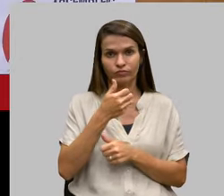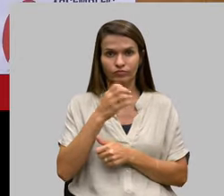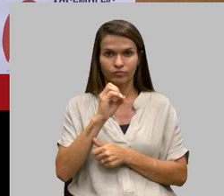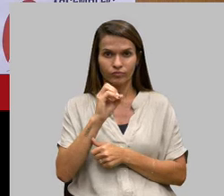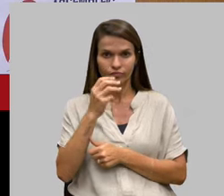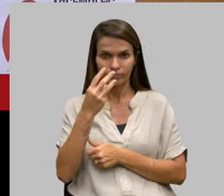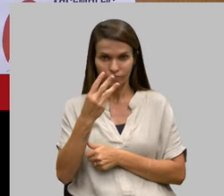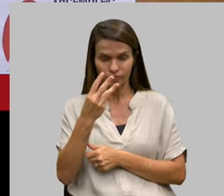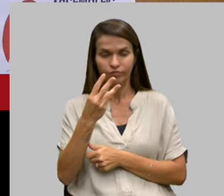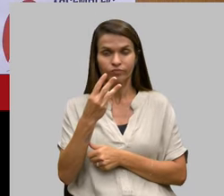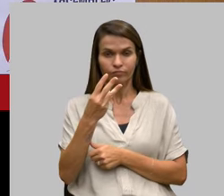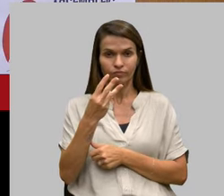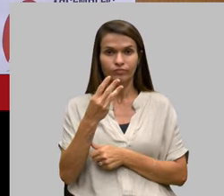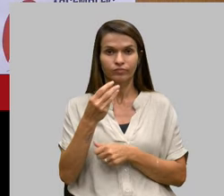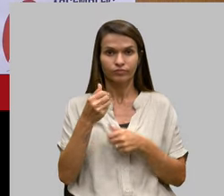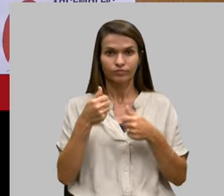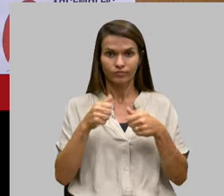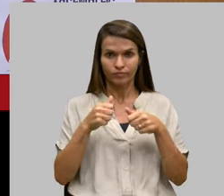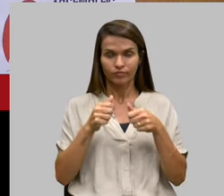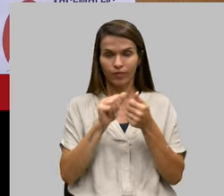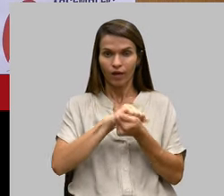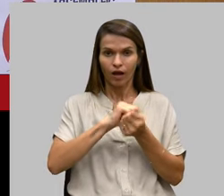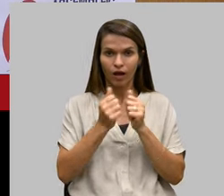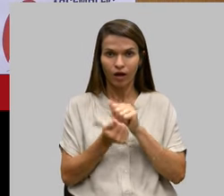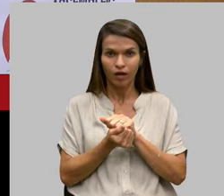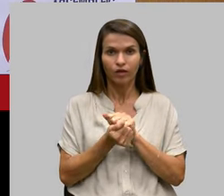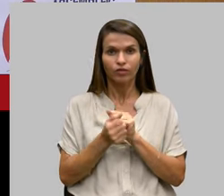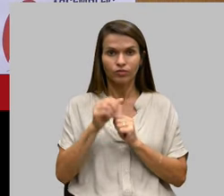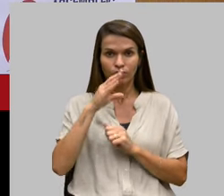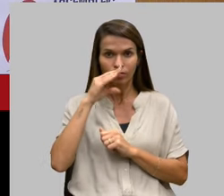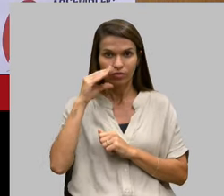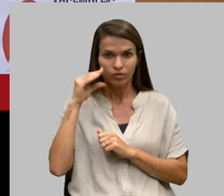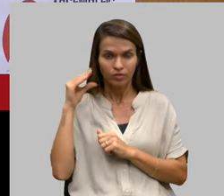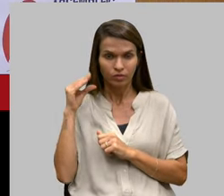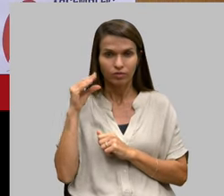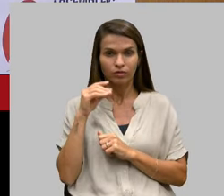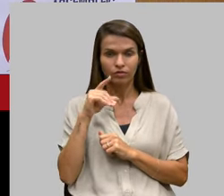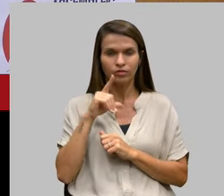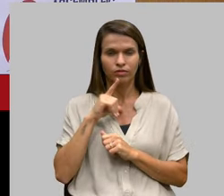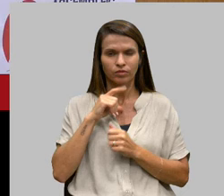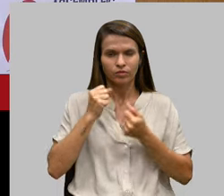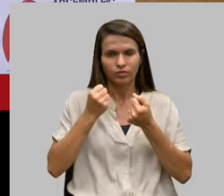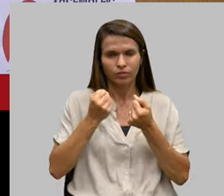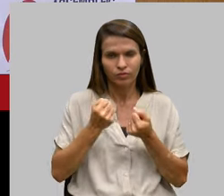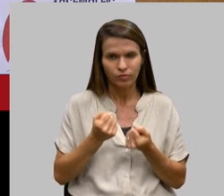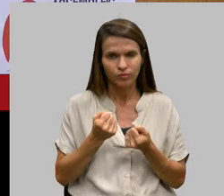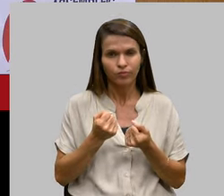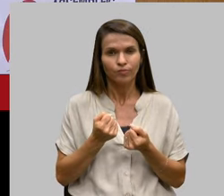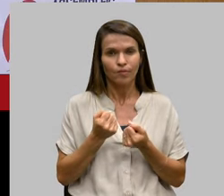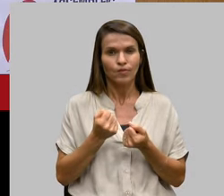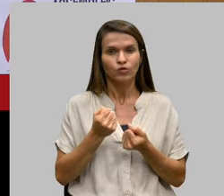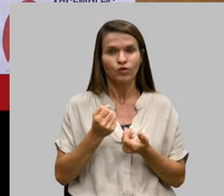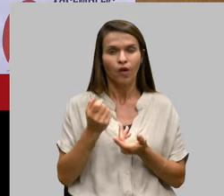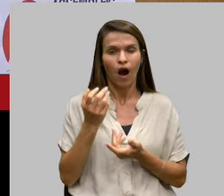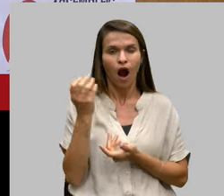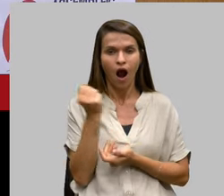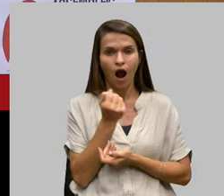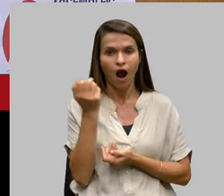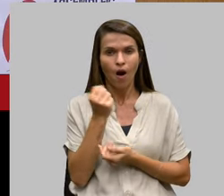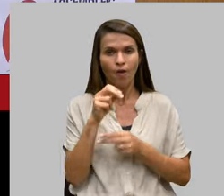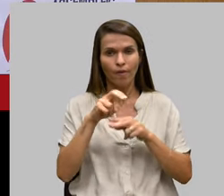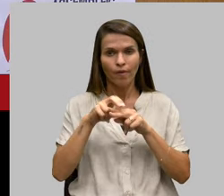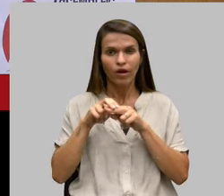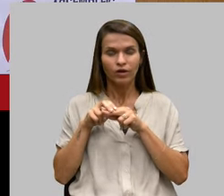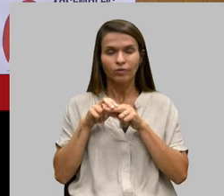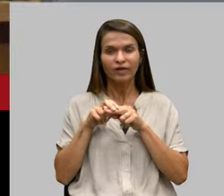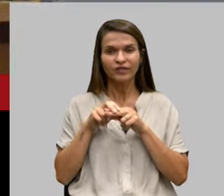vai ter que fazer a adaptação do Servidor houve uma uma carga muito grande de aposentadoria por invalidez a gente teve que mudar